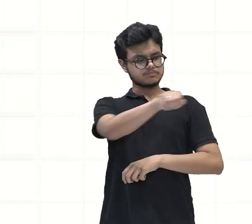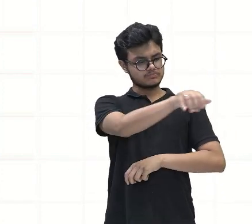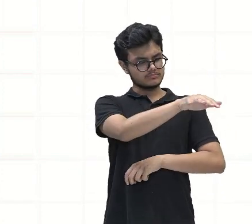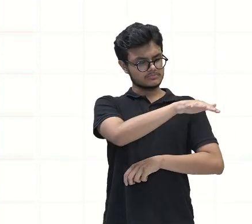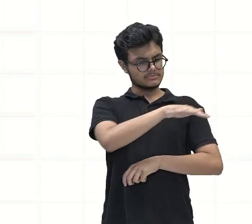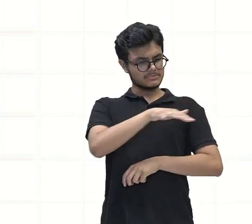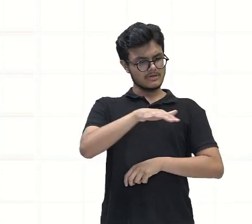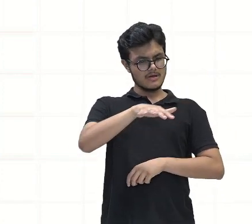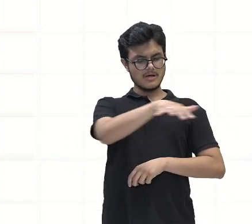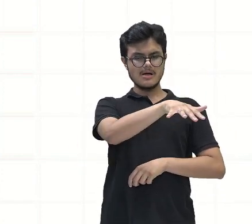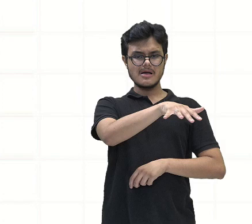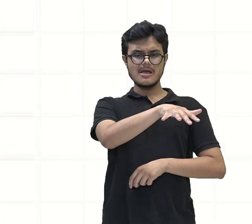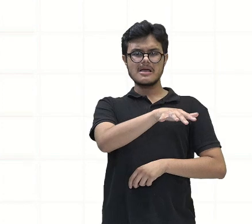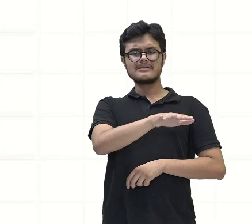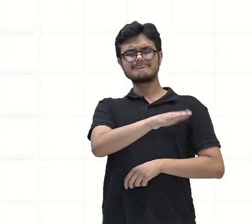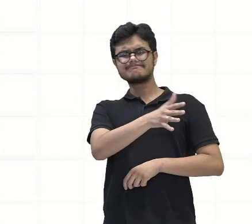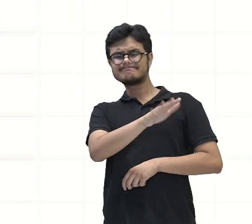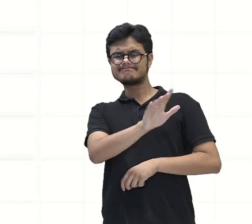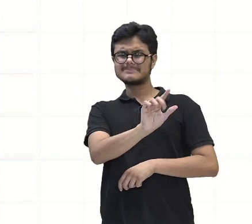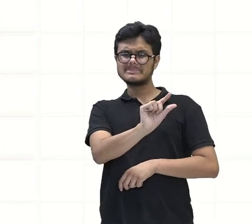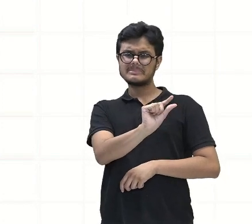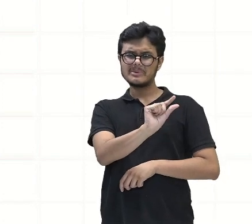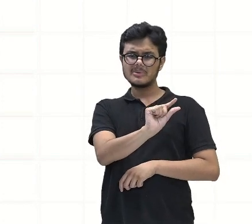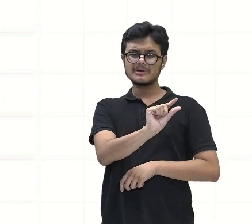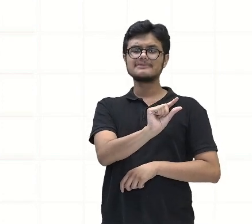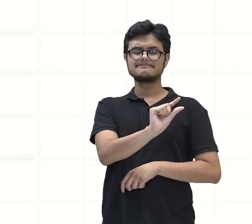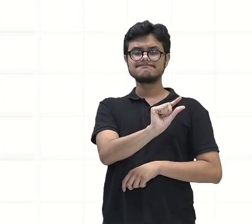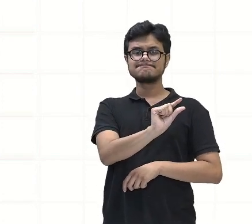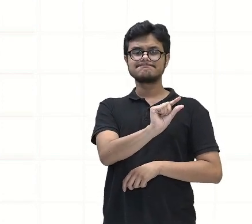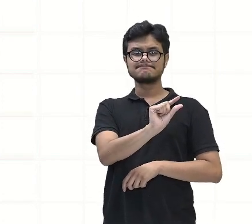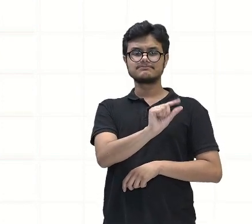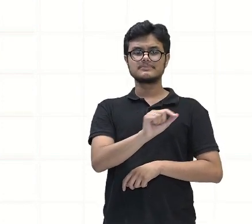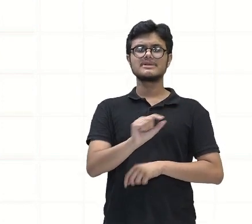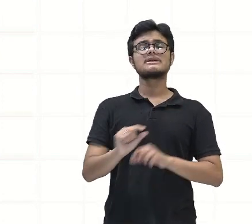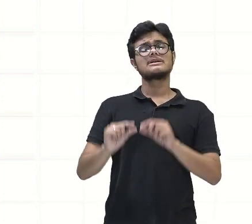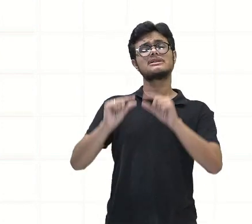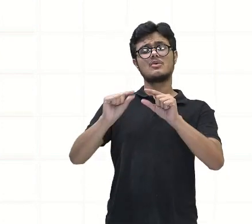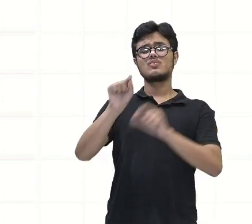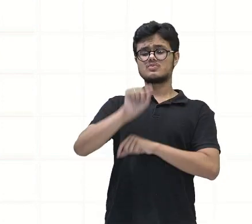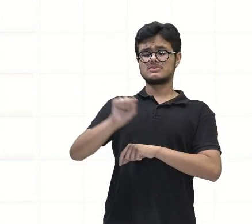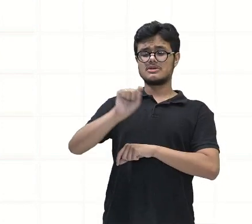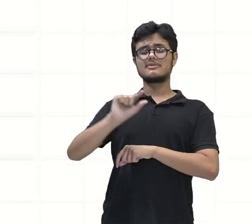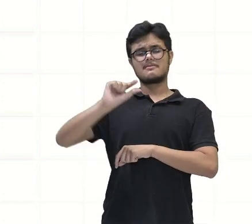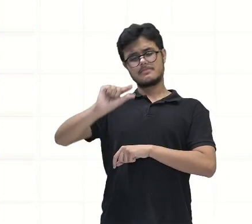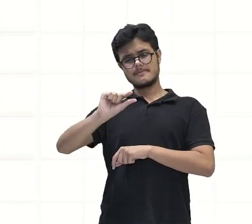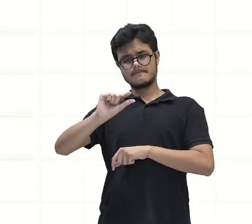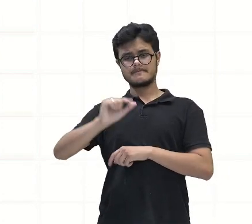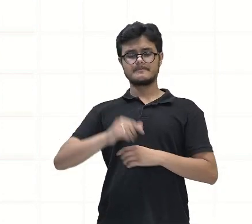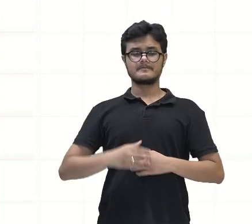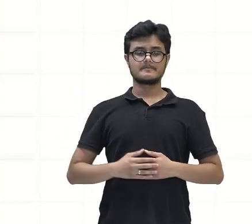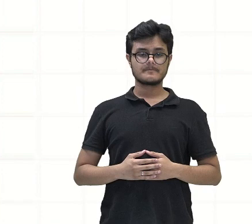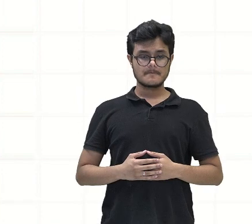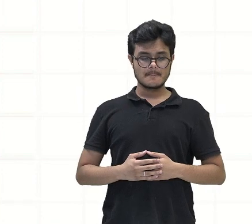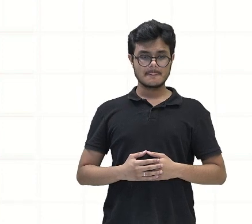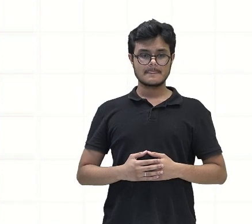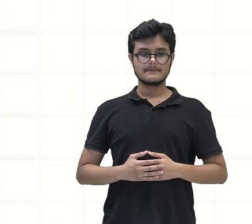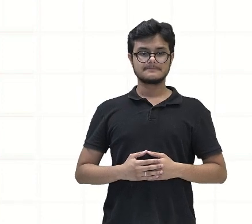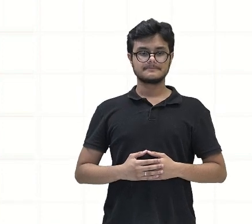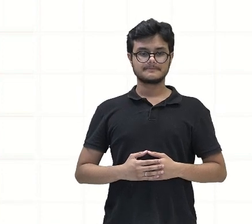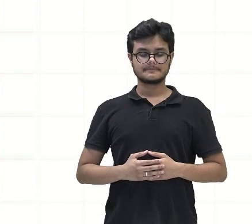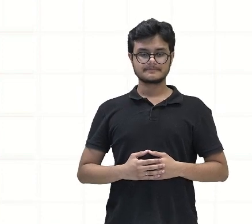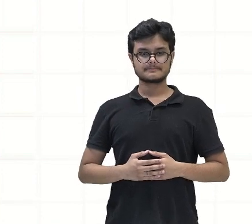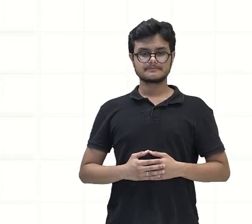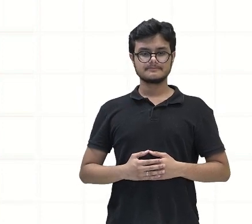eles têm são áreas menores né representados pelos círculos menores aí no nosso mapa da